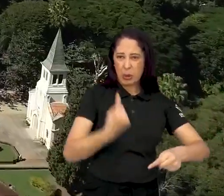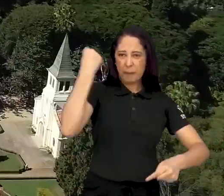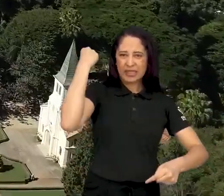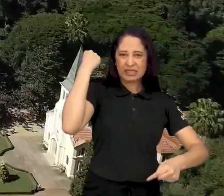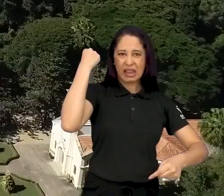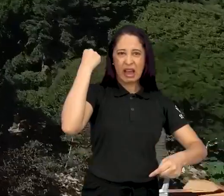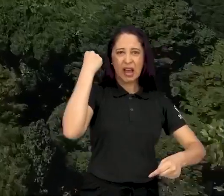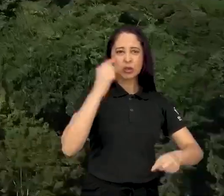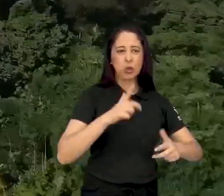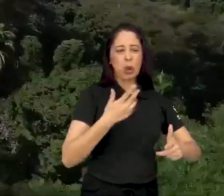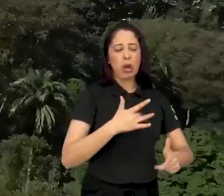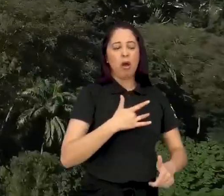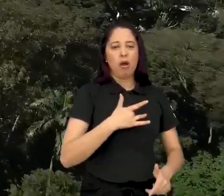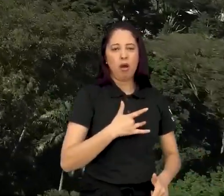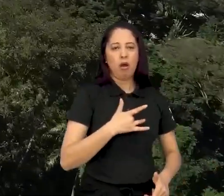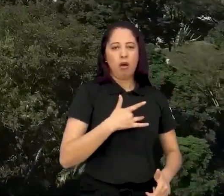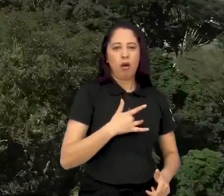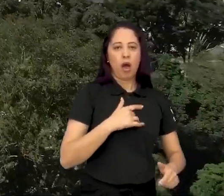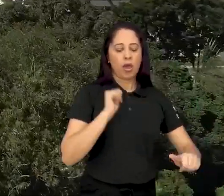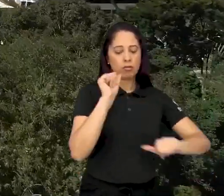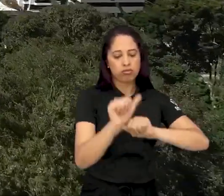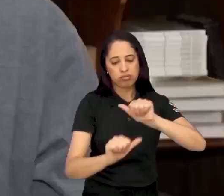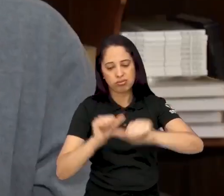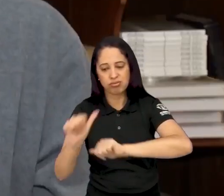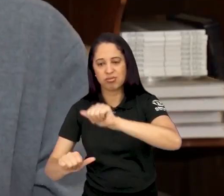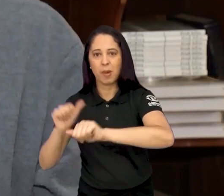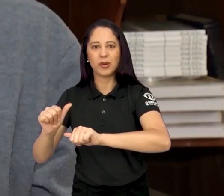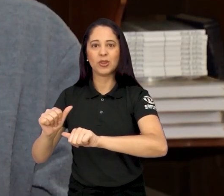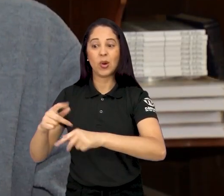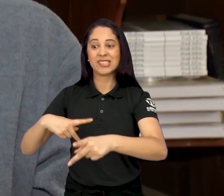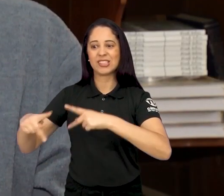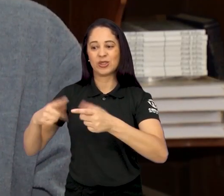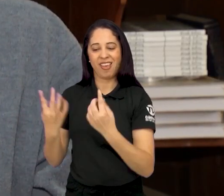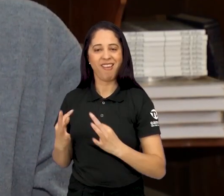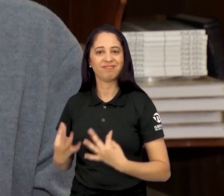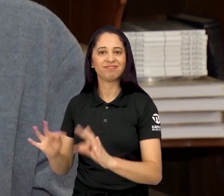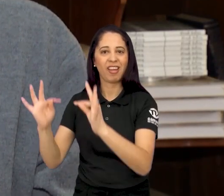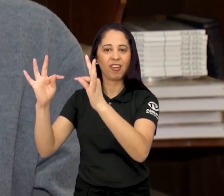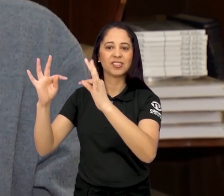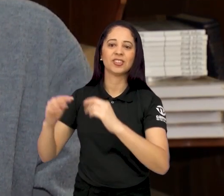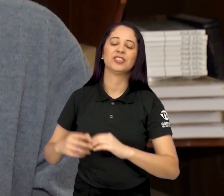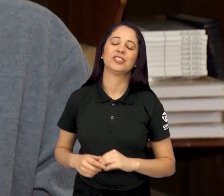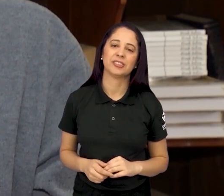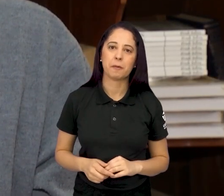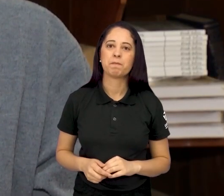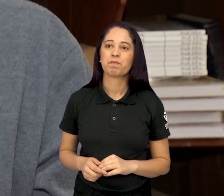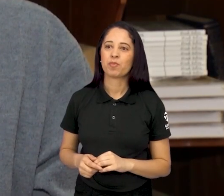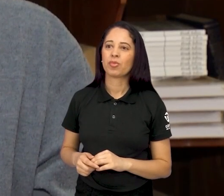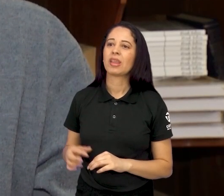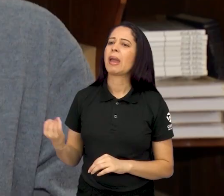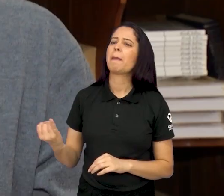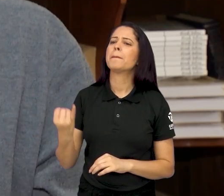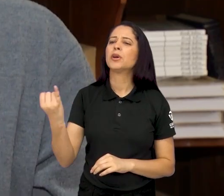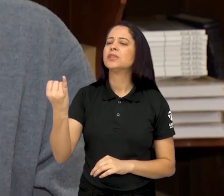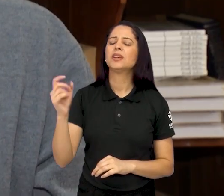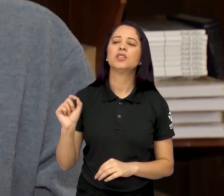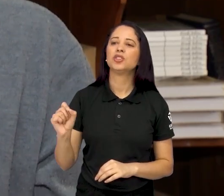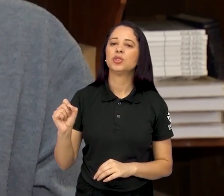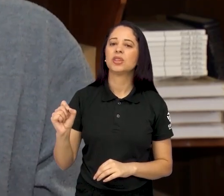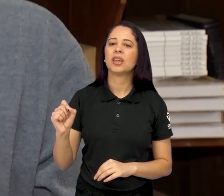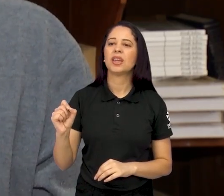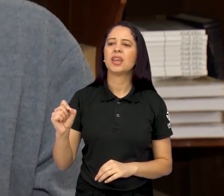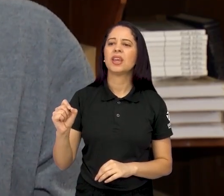dos sanatórios para a cidade da tecnologia. Mas a importância talvez seja para mostrar